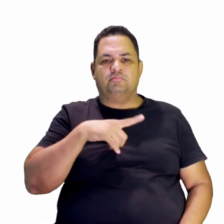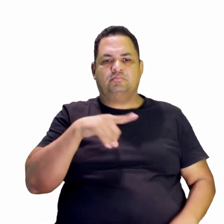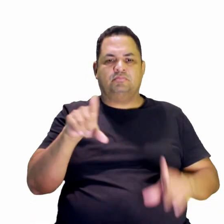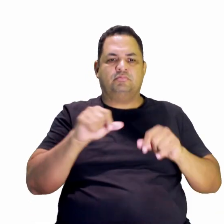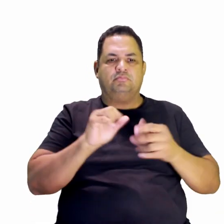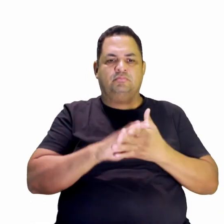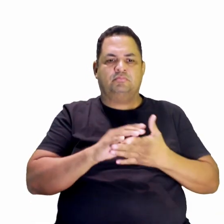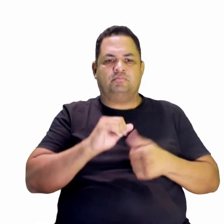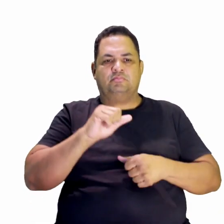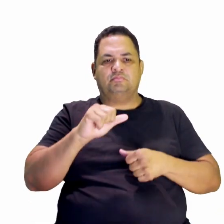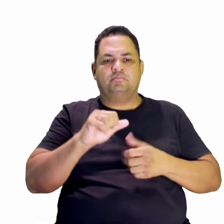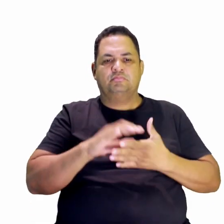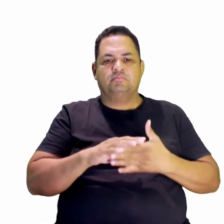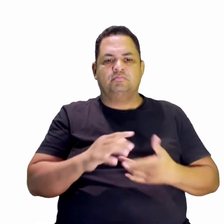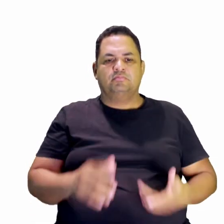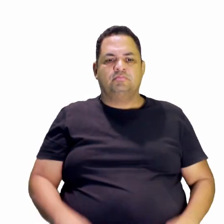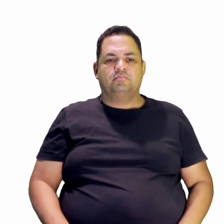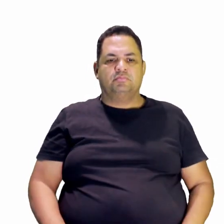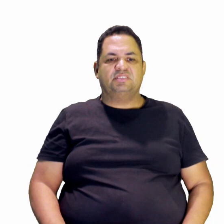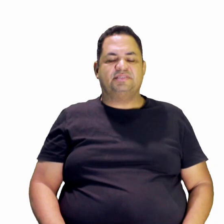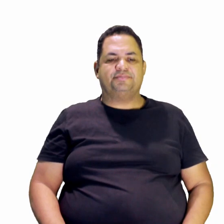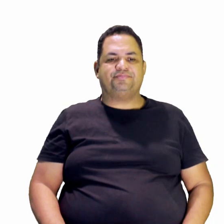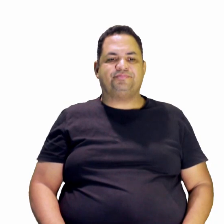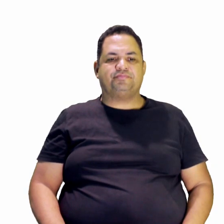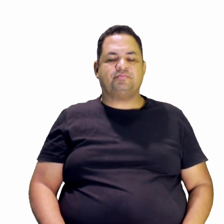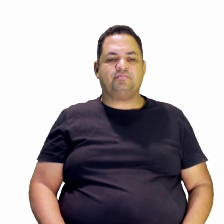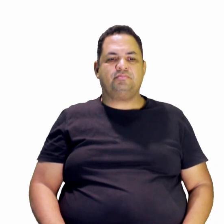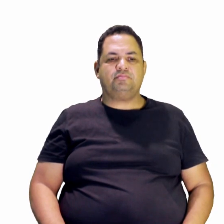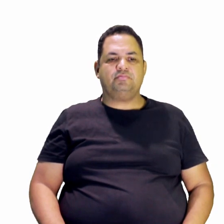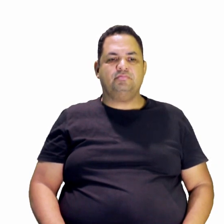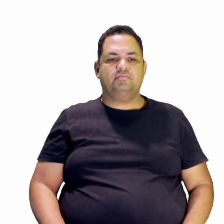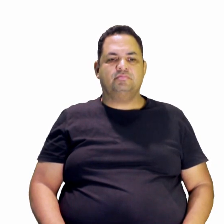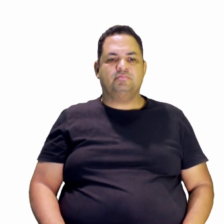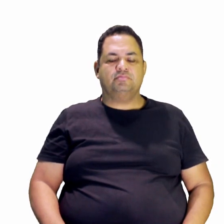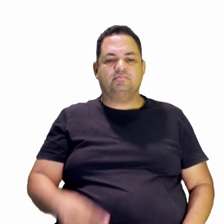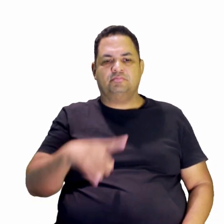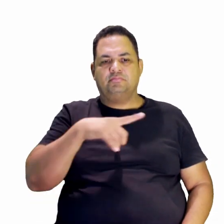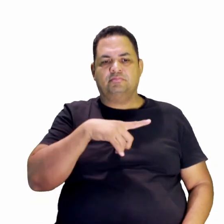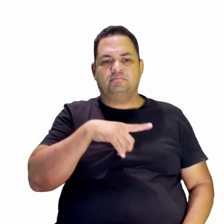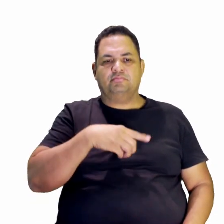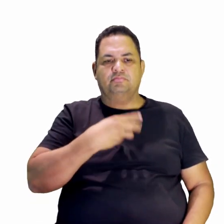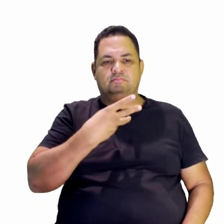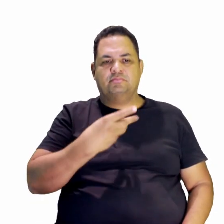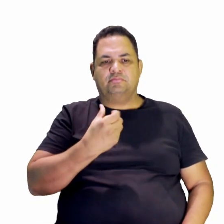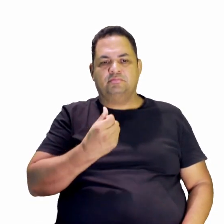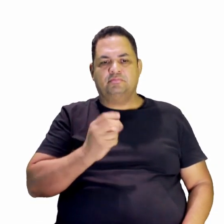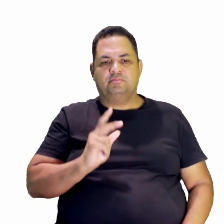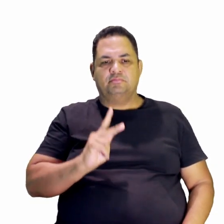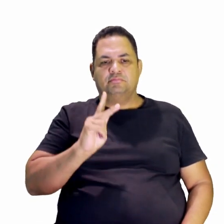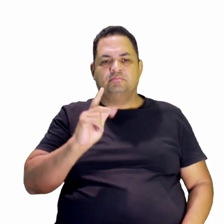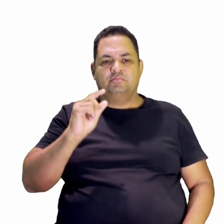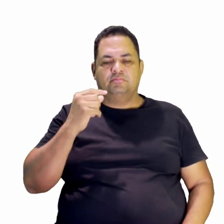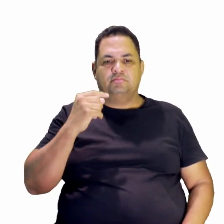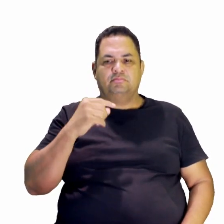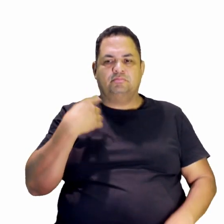de transformar depois que diminuísse. Então, houve uma variação de velocidade de 36 km por